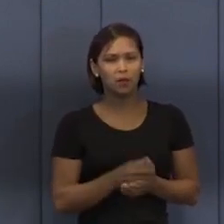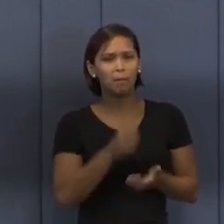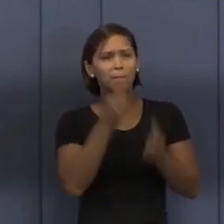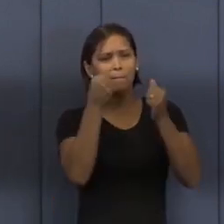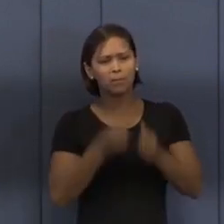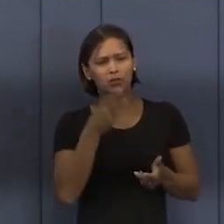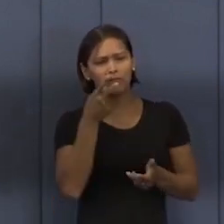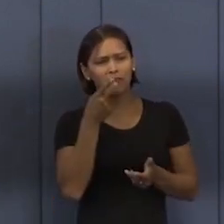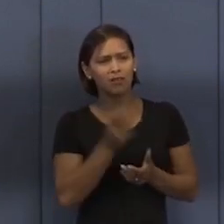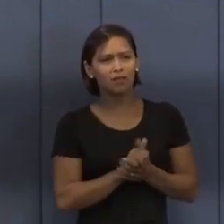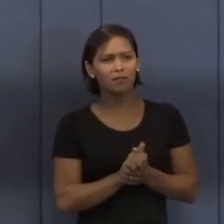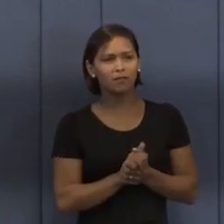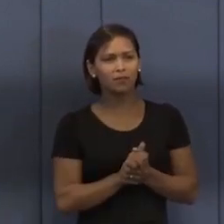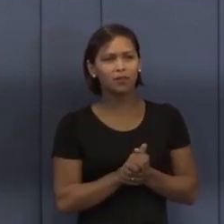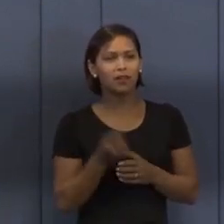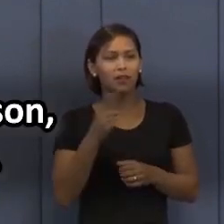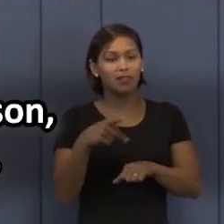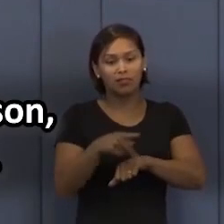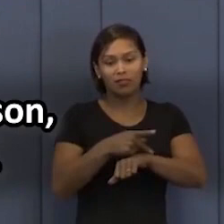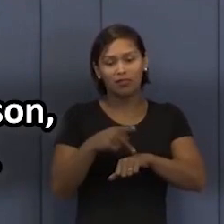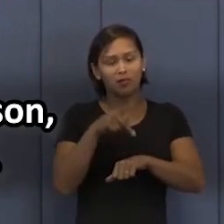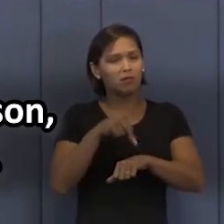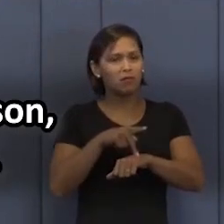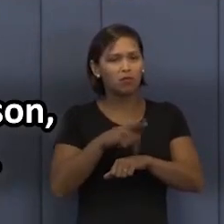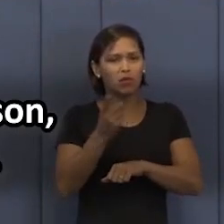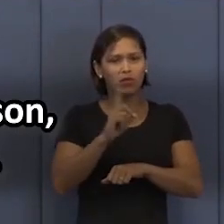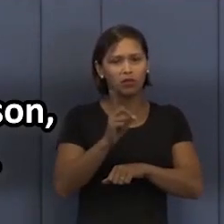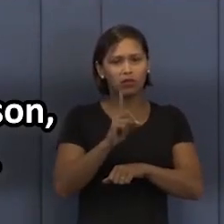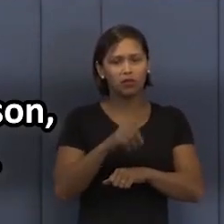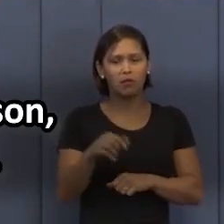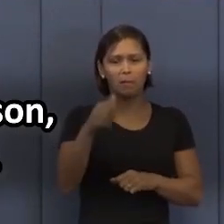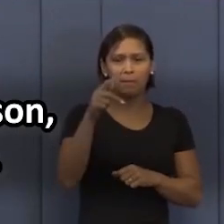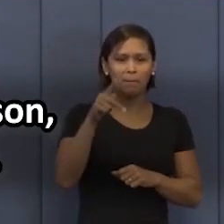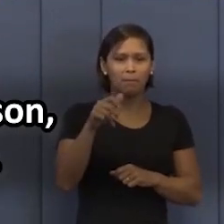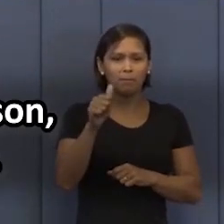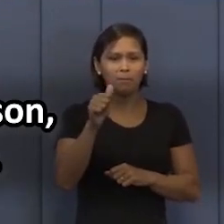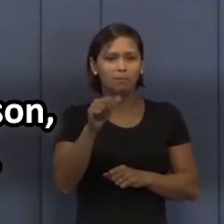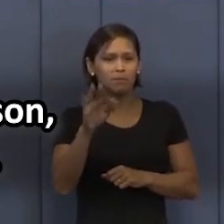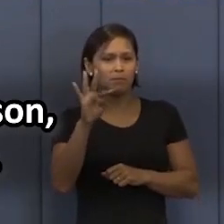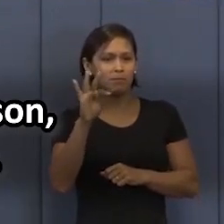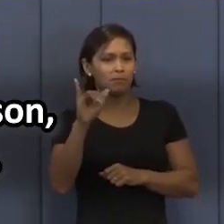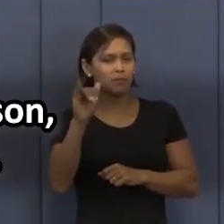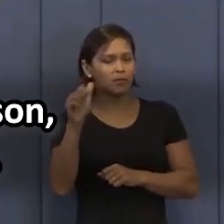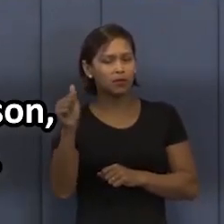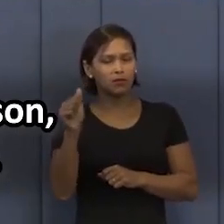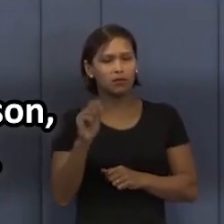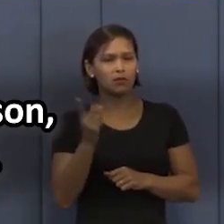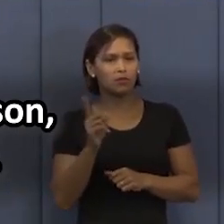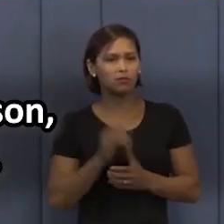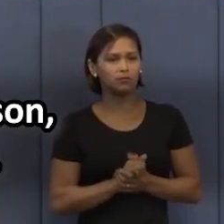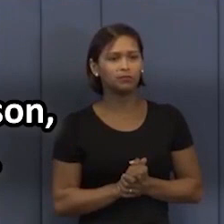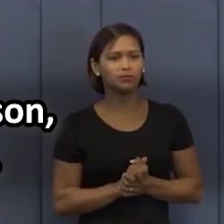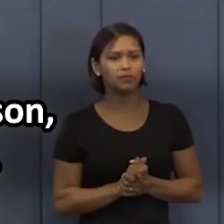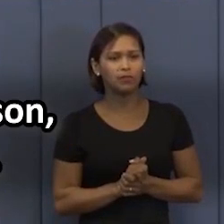para falar nacionalismo. E não é patriotismo pela seguinte razão, e ele dá a definição de patriotismo. Aqui eu